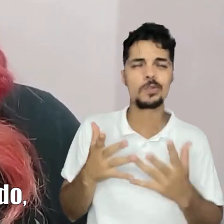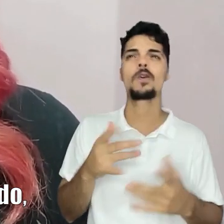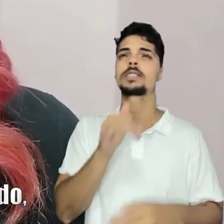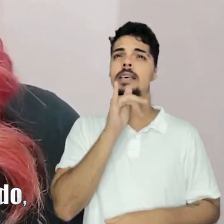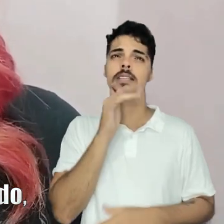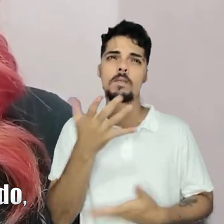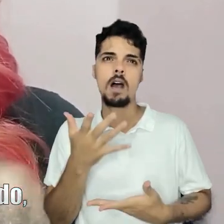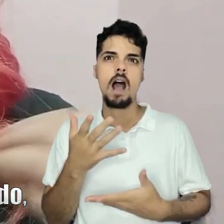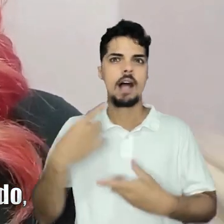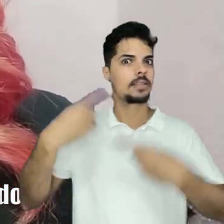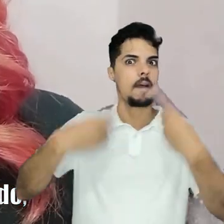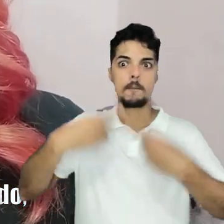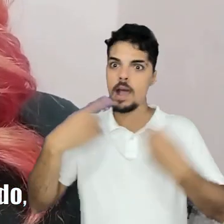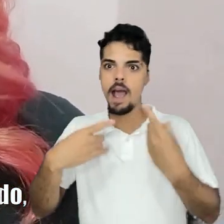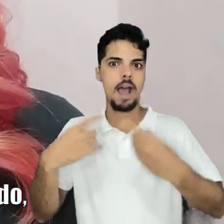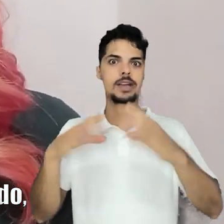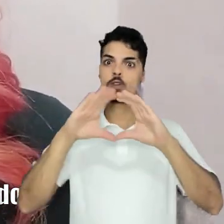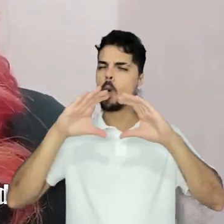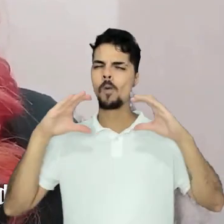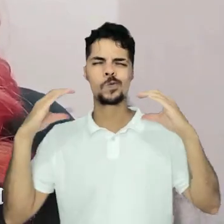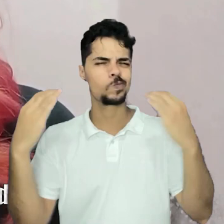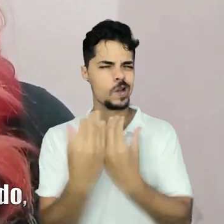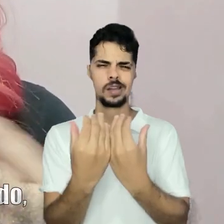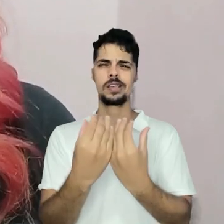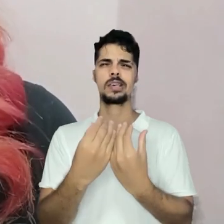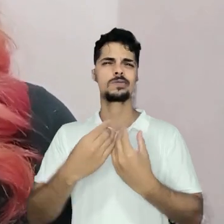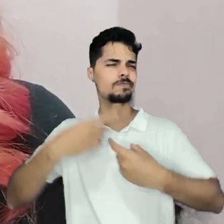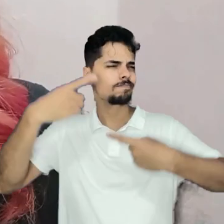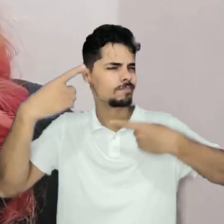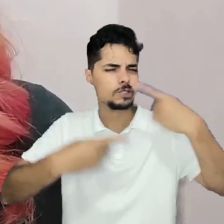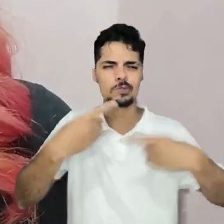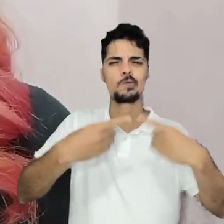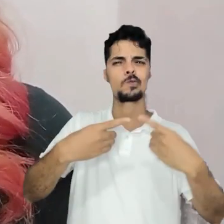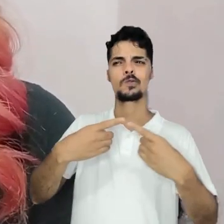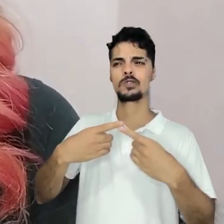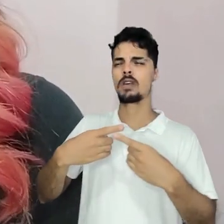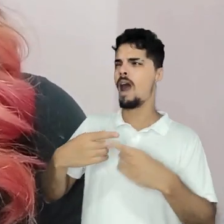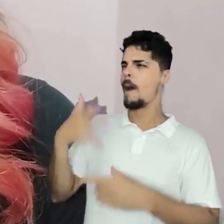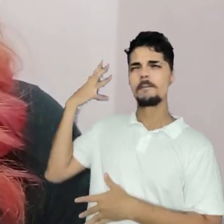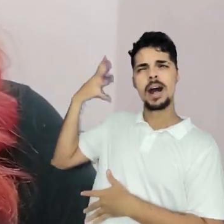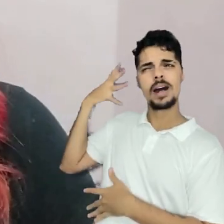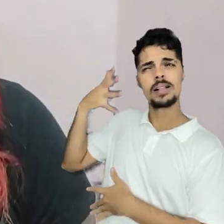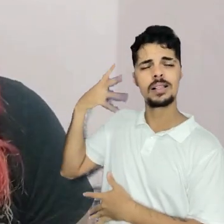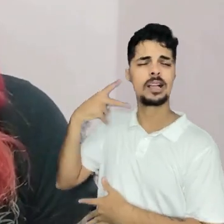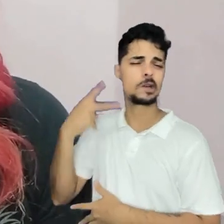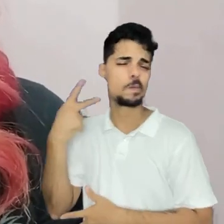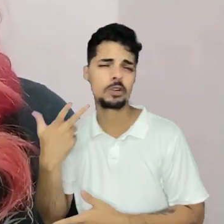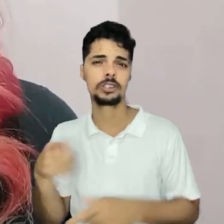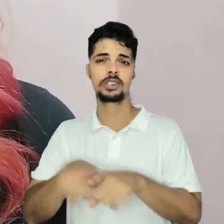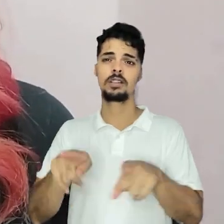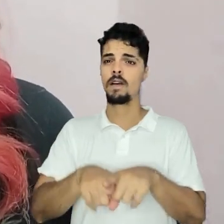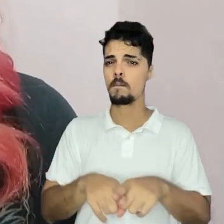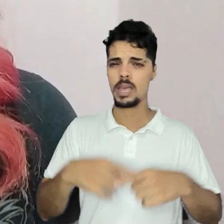e assembleias e na imprensa do período, discursos políticos, lutas entre brasileiros